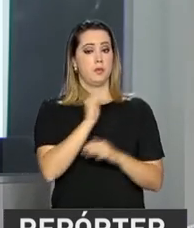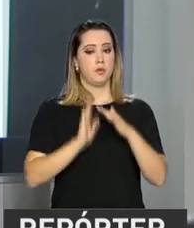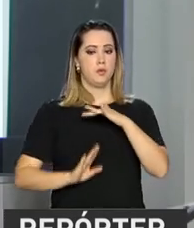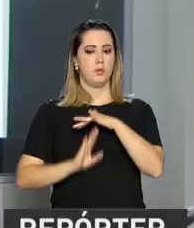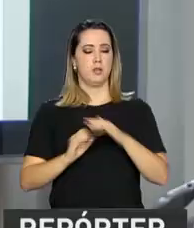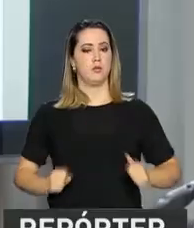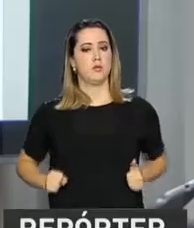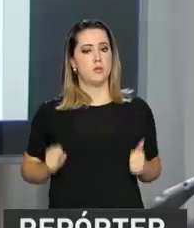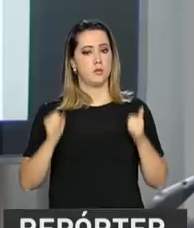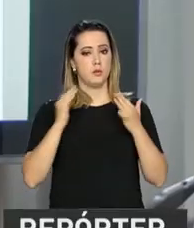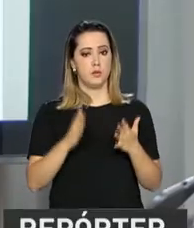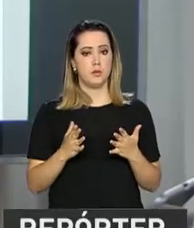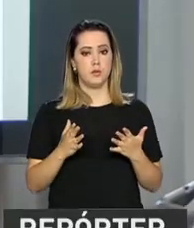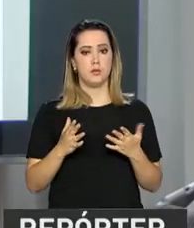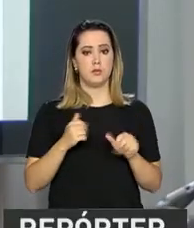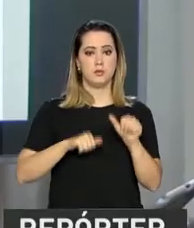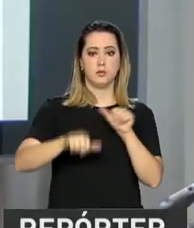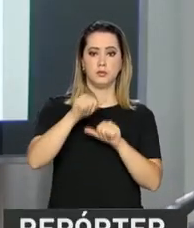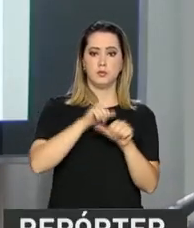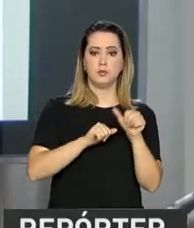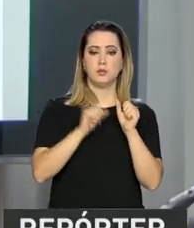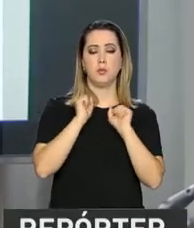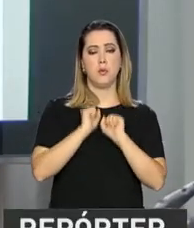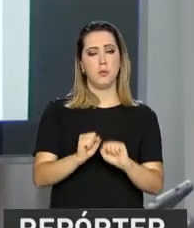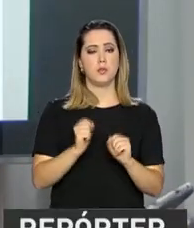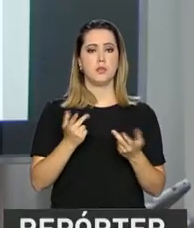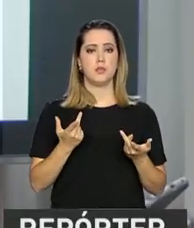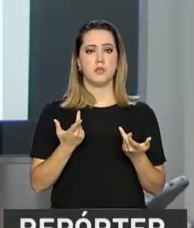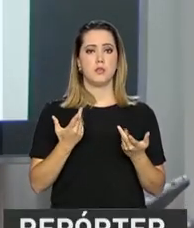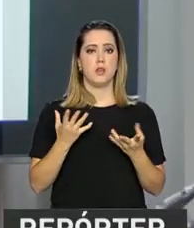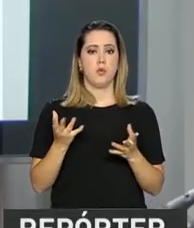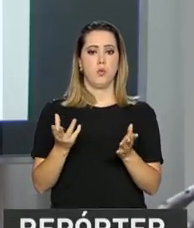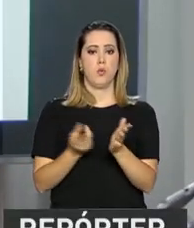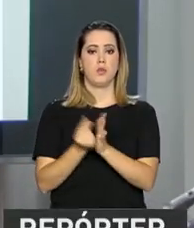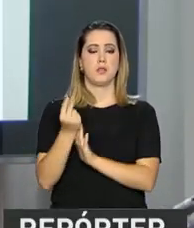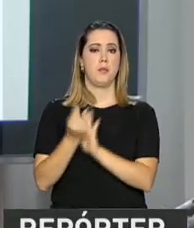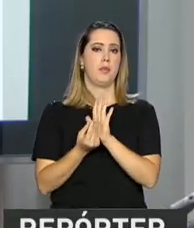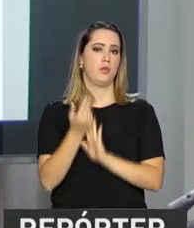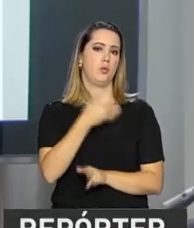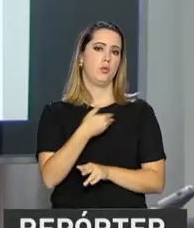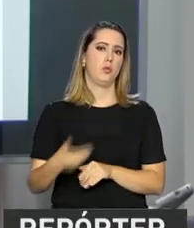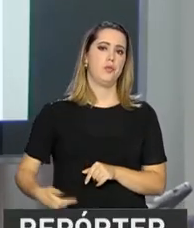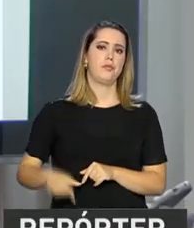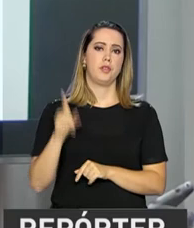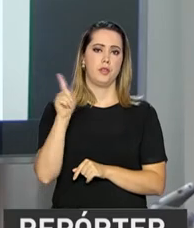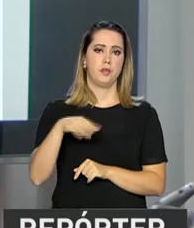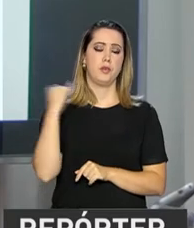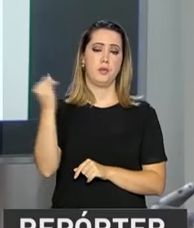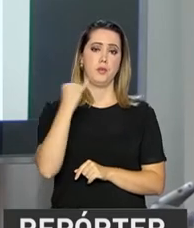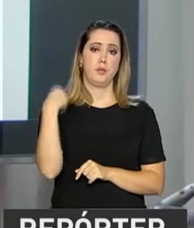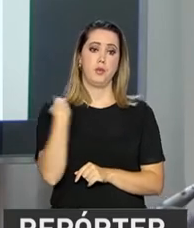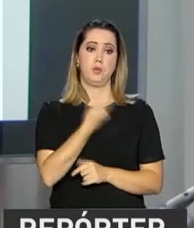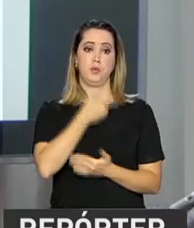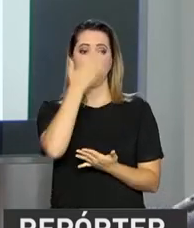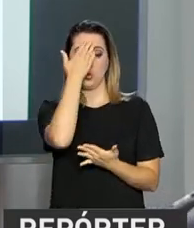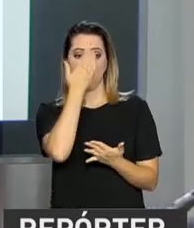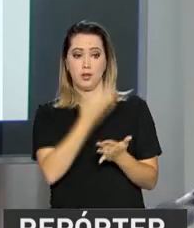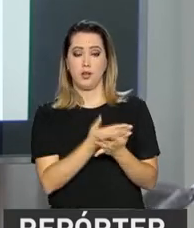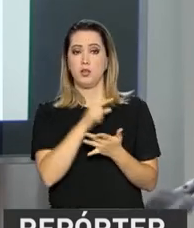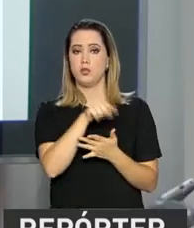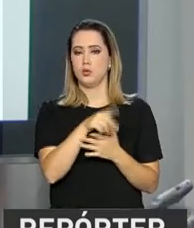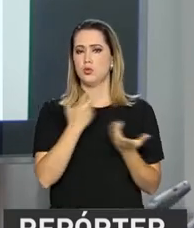dos gastos tornar sustentáveis as contas públicas é essencial para que a gente confia que os investidores